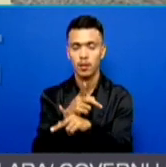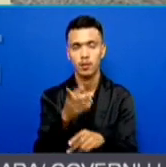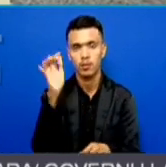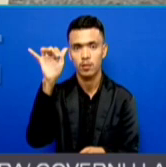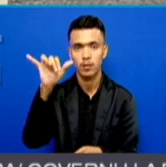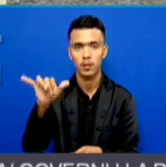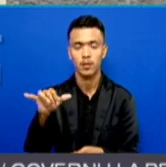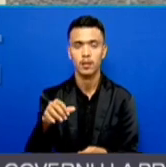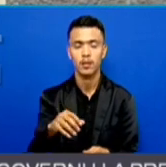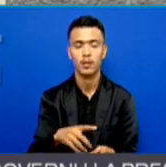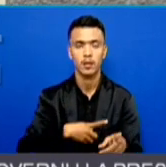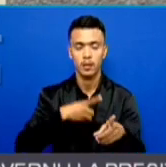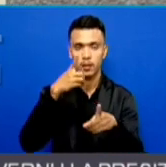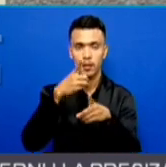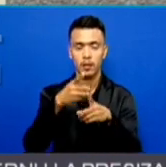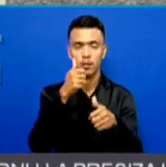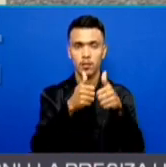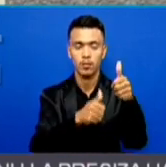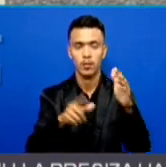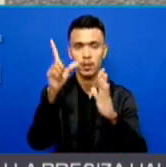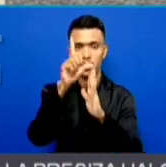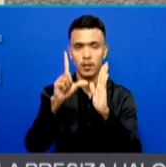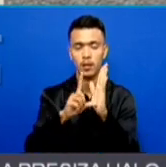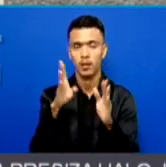sira, sira direito, tuir lei